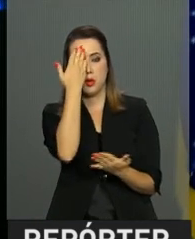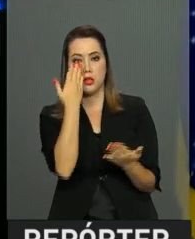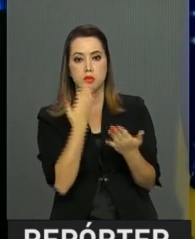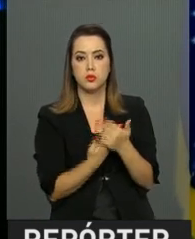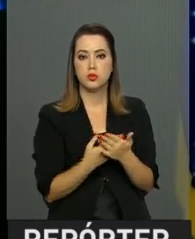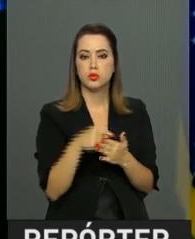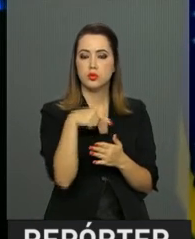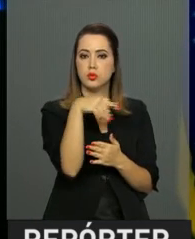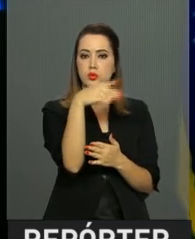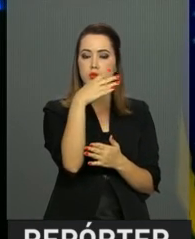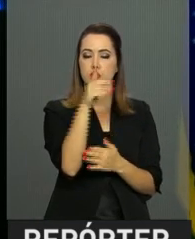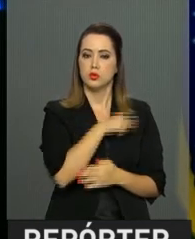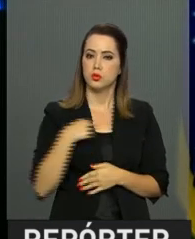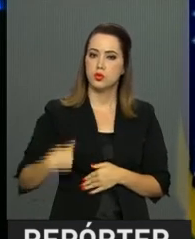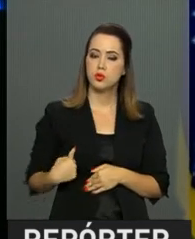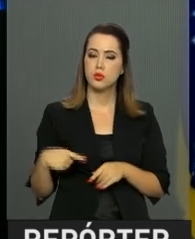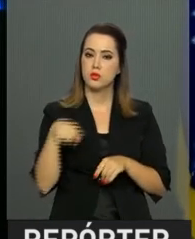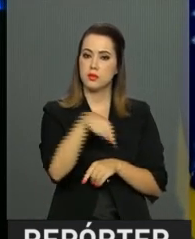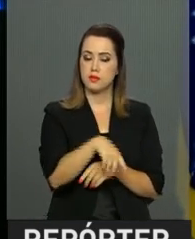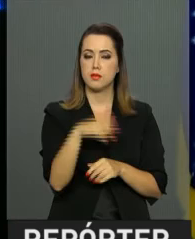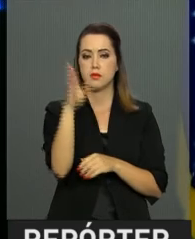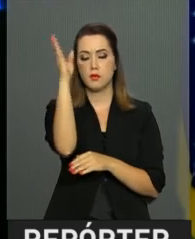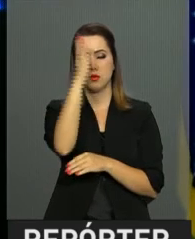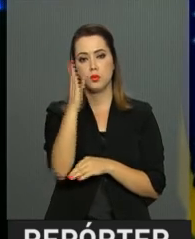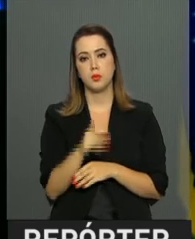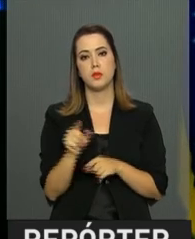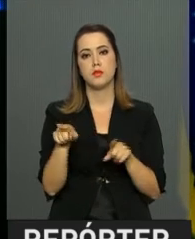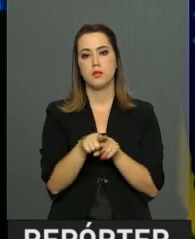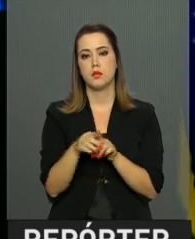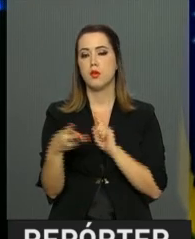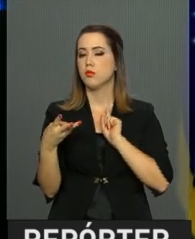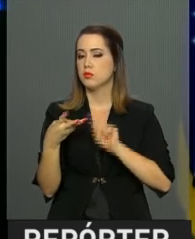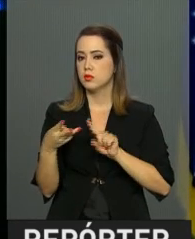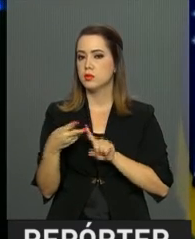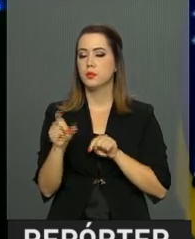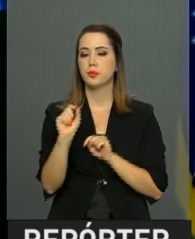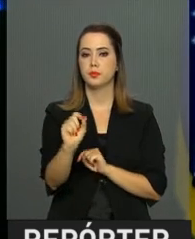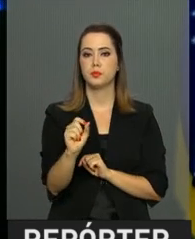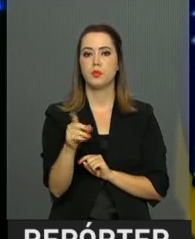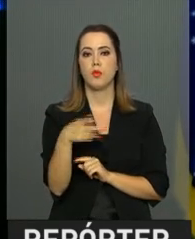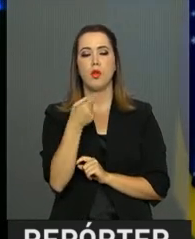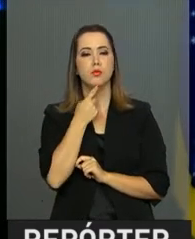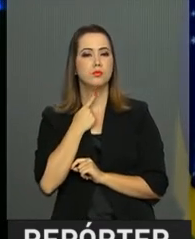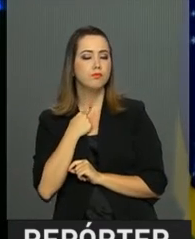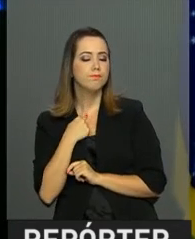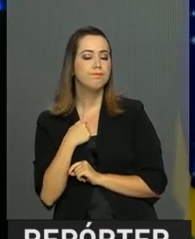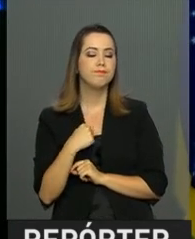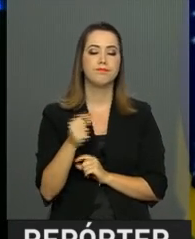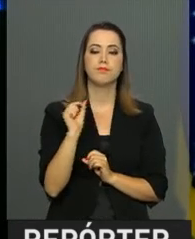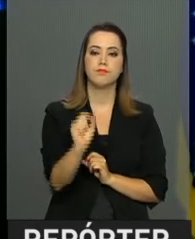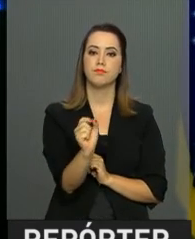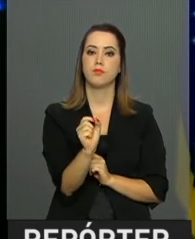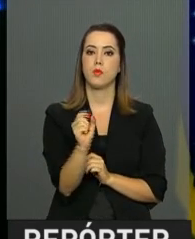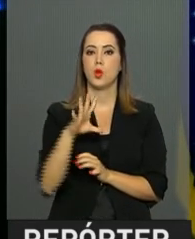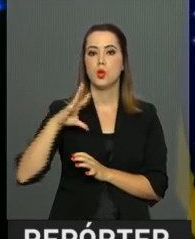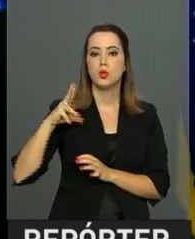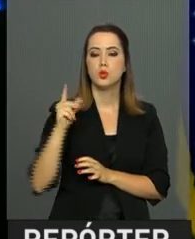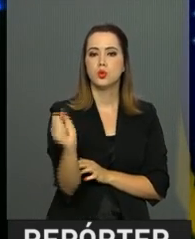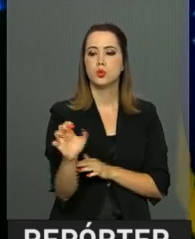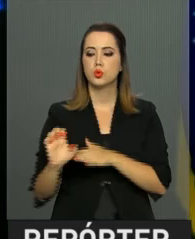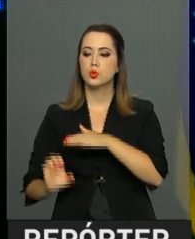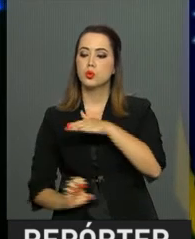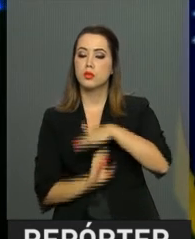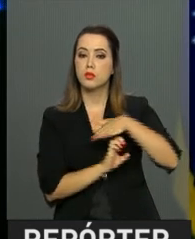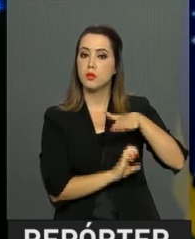chinês na economia brasileira e, em terceiro lugar, o desejo extraordinário de todo o